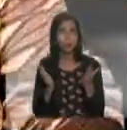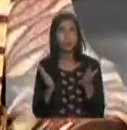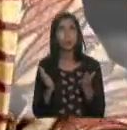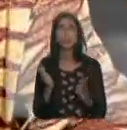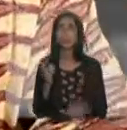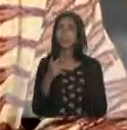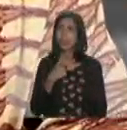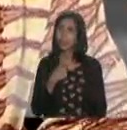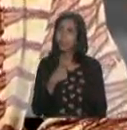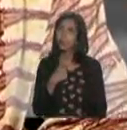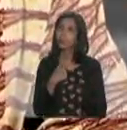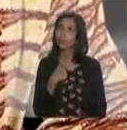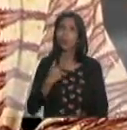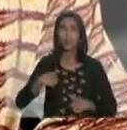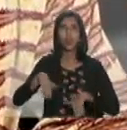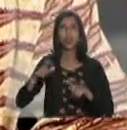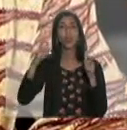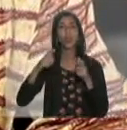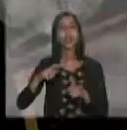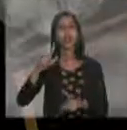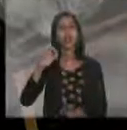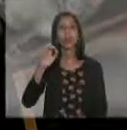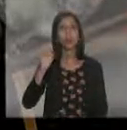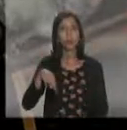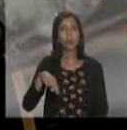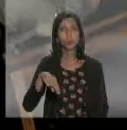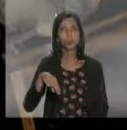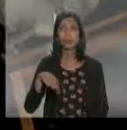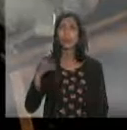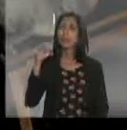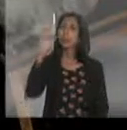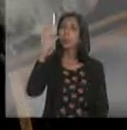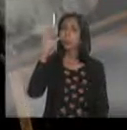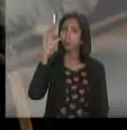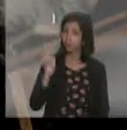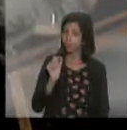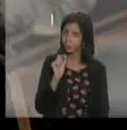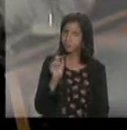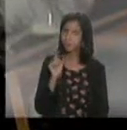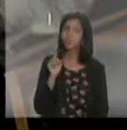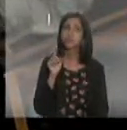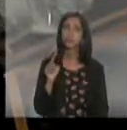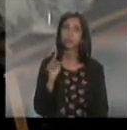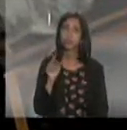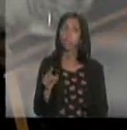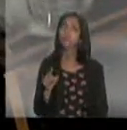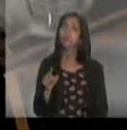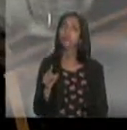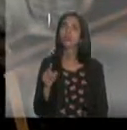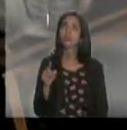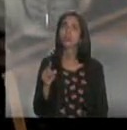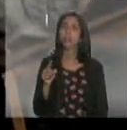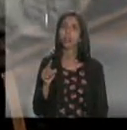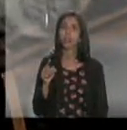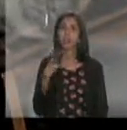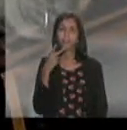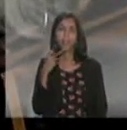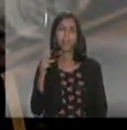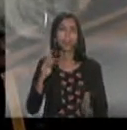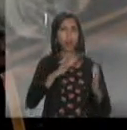Eu levei isso para dentro do Leblon. Então, agora o curioso também, assim, que me chama a atenção, porque você retrata muito esse seu